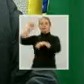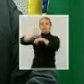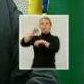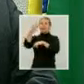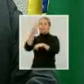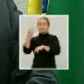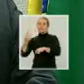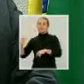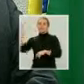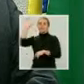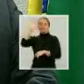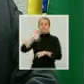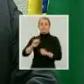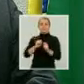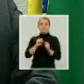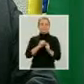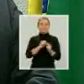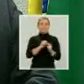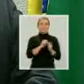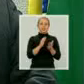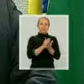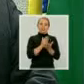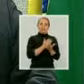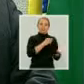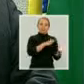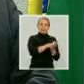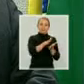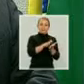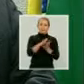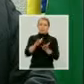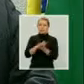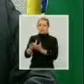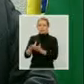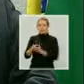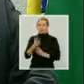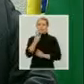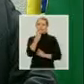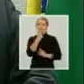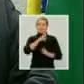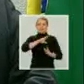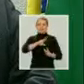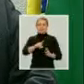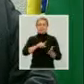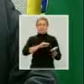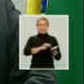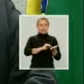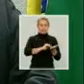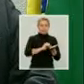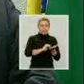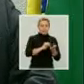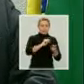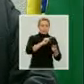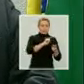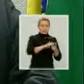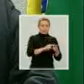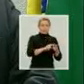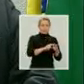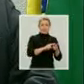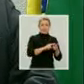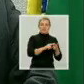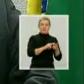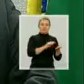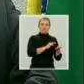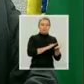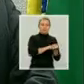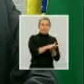produzidos livros acessíveis em pelo menos três formatos, inicialmente. Braile, digital, que